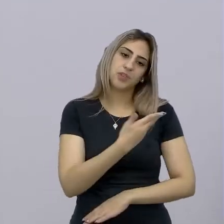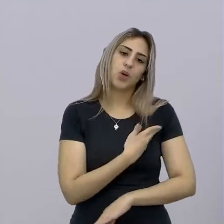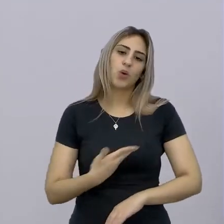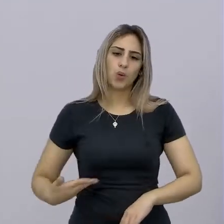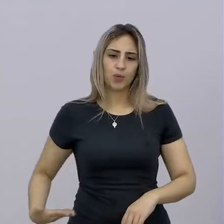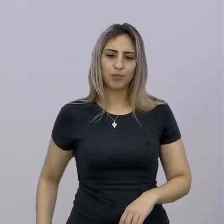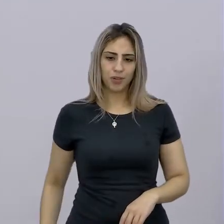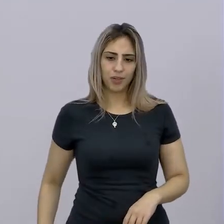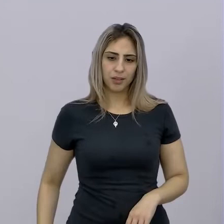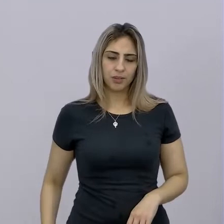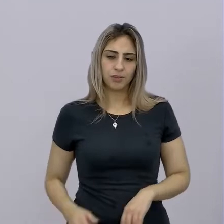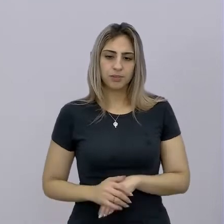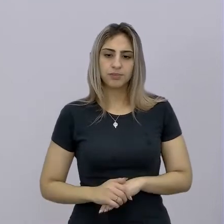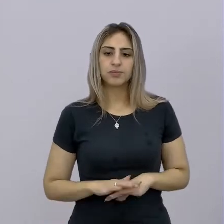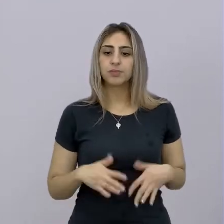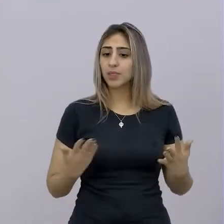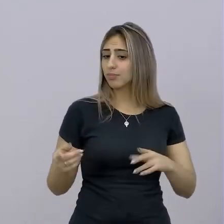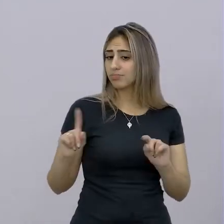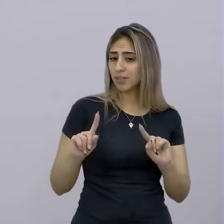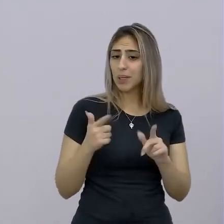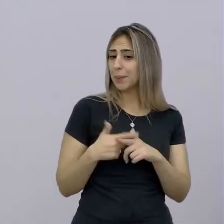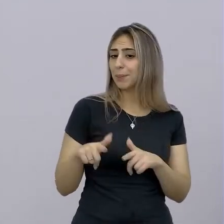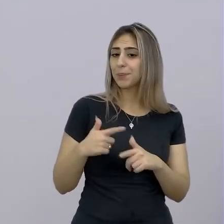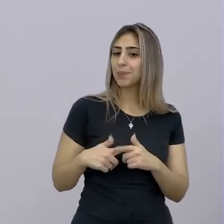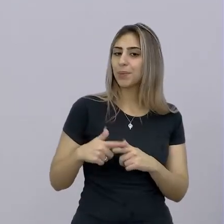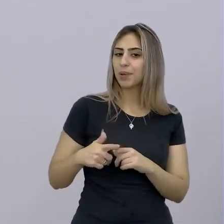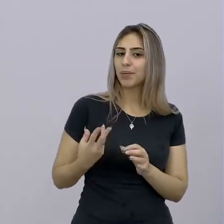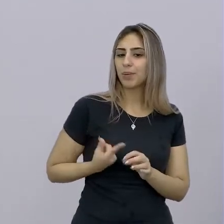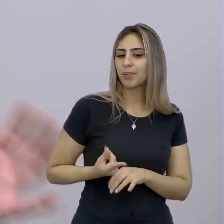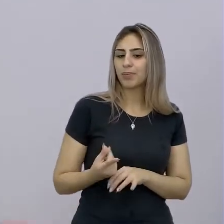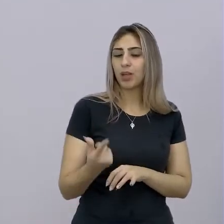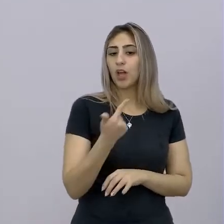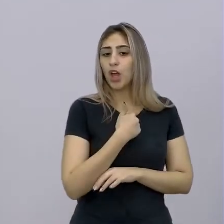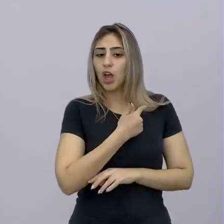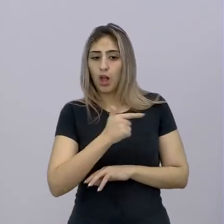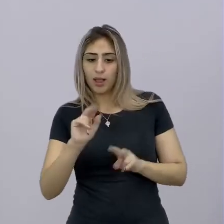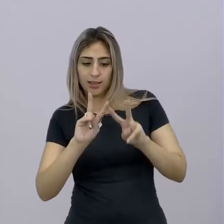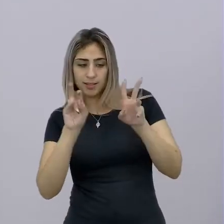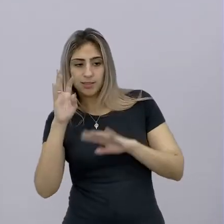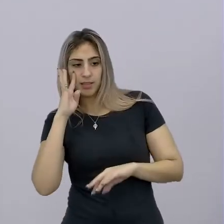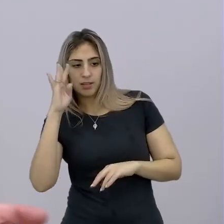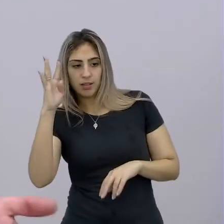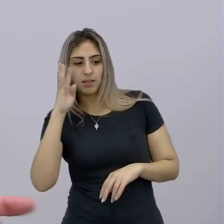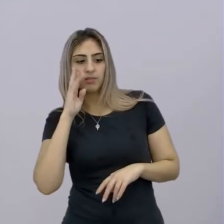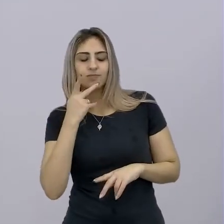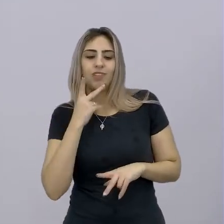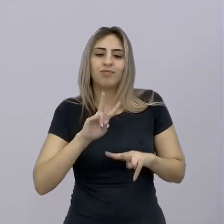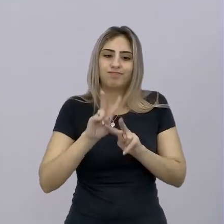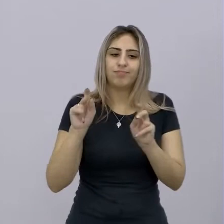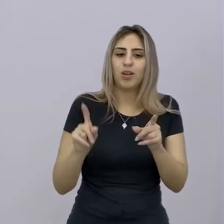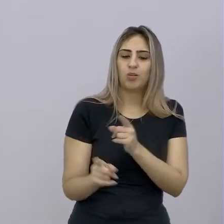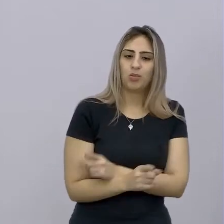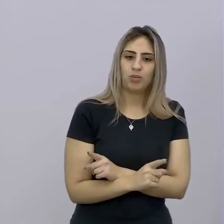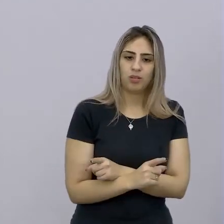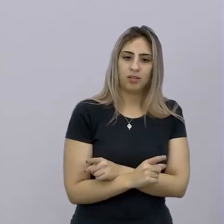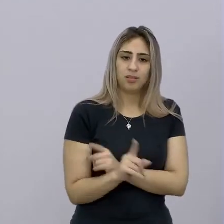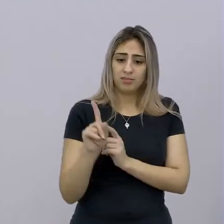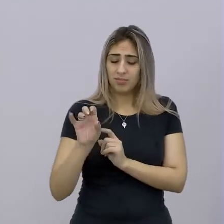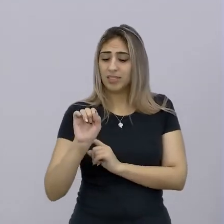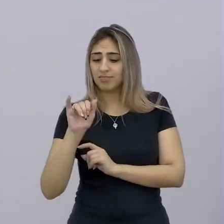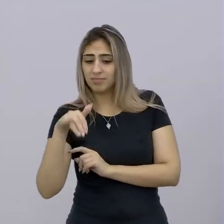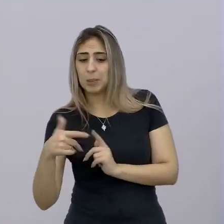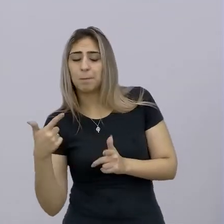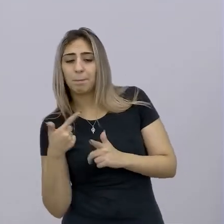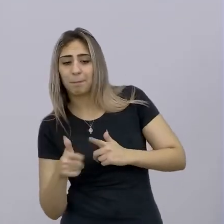governo, né? Então não seria tão problemático assim. Agora há outros teóricos que vão dizer o contrário, que é sim um